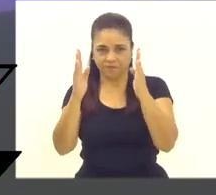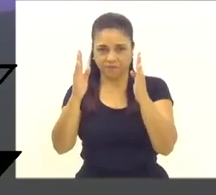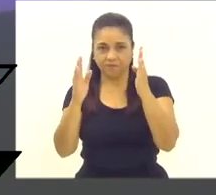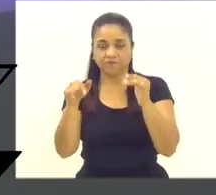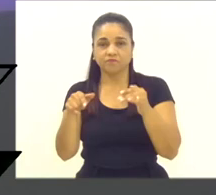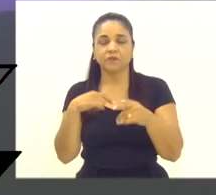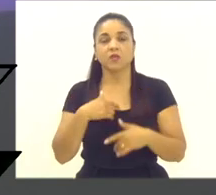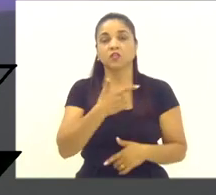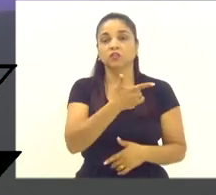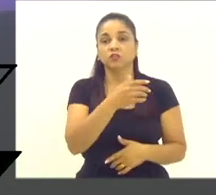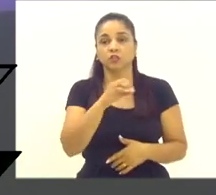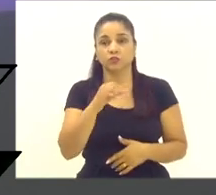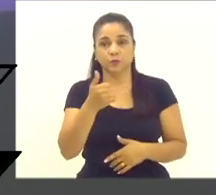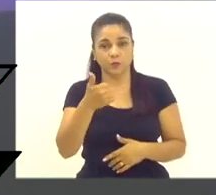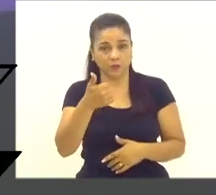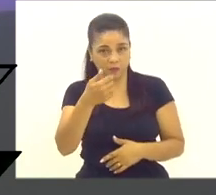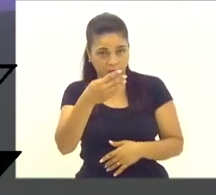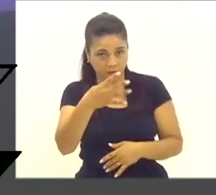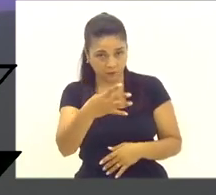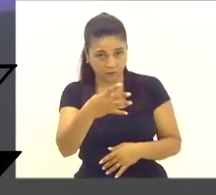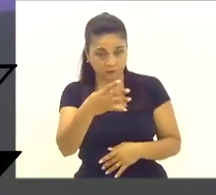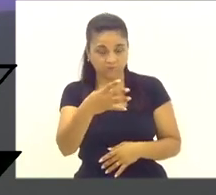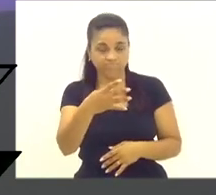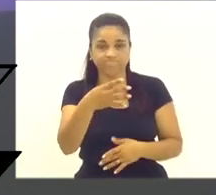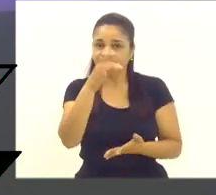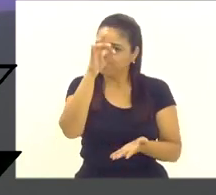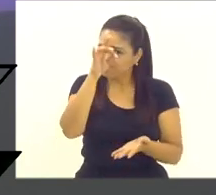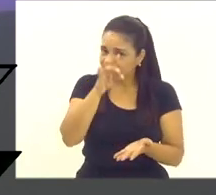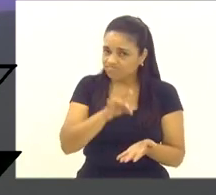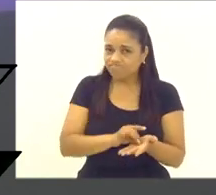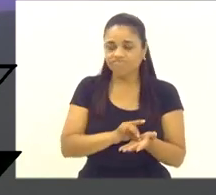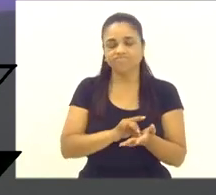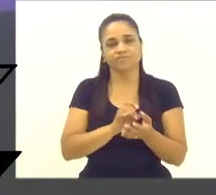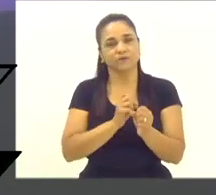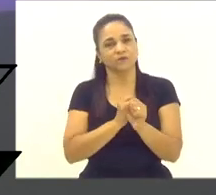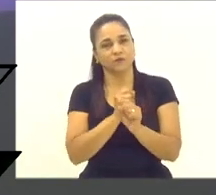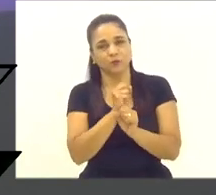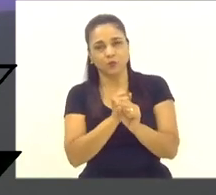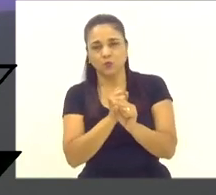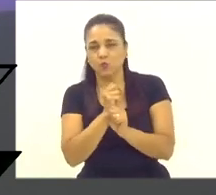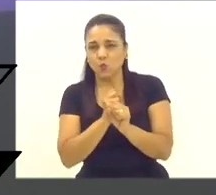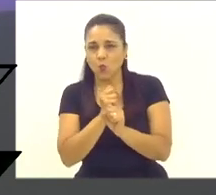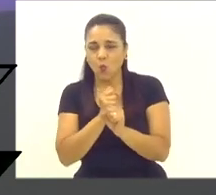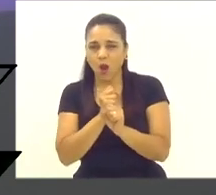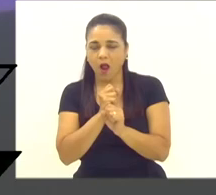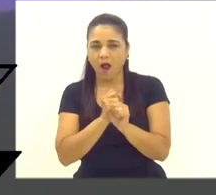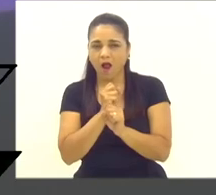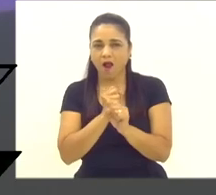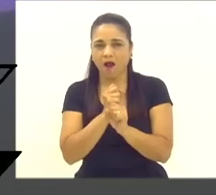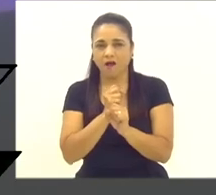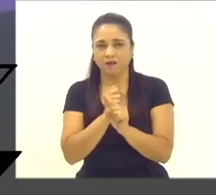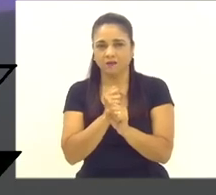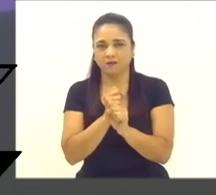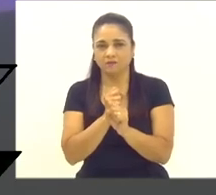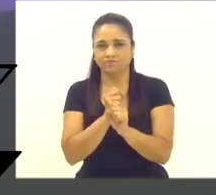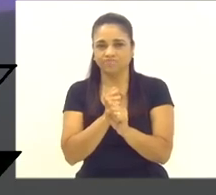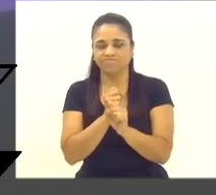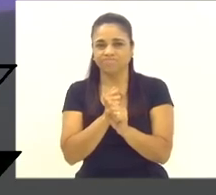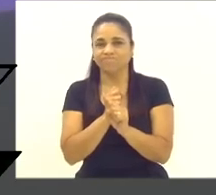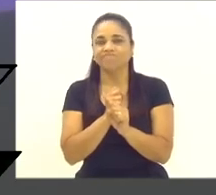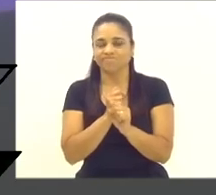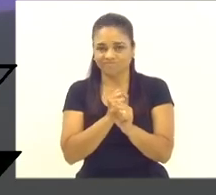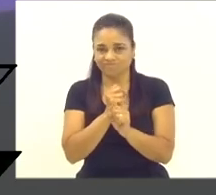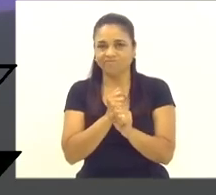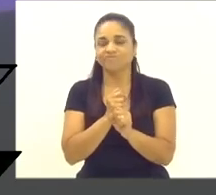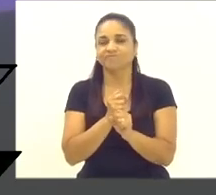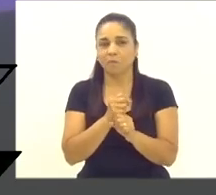2014 acho que foi foi exatamente o ano em que eu acho que começou é uma mulher